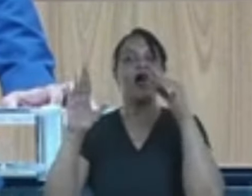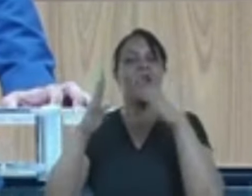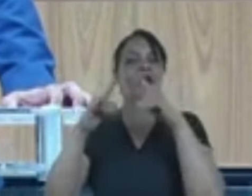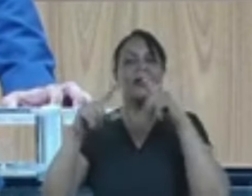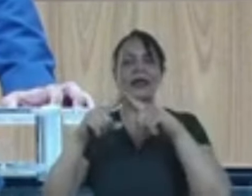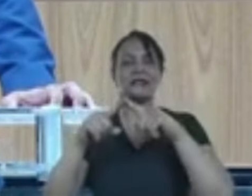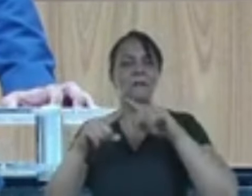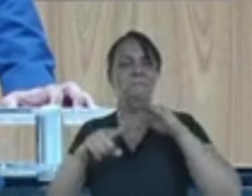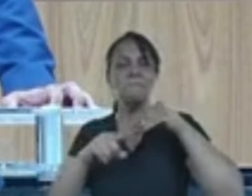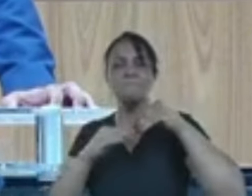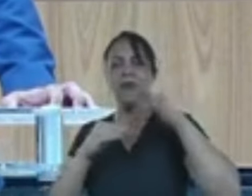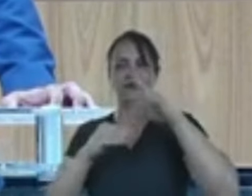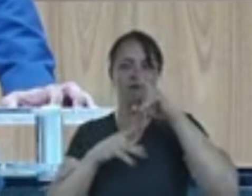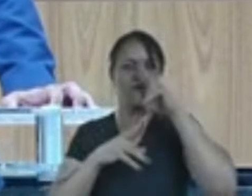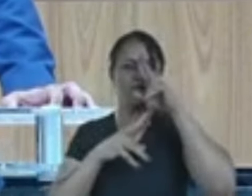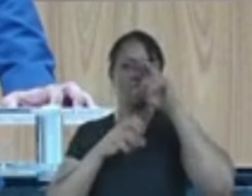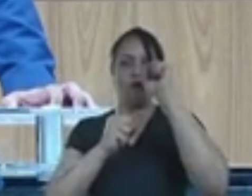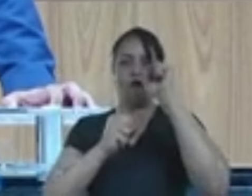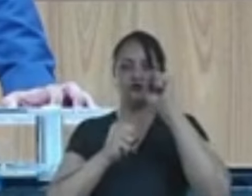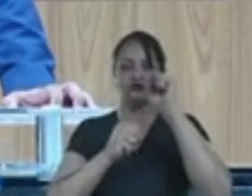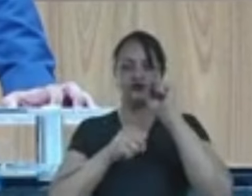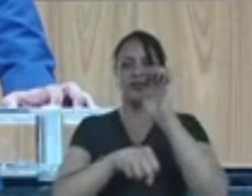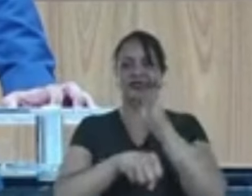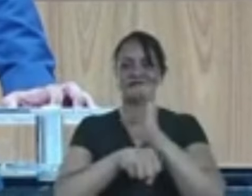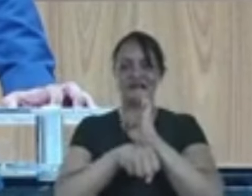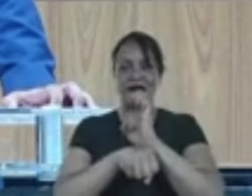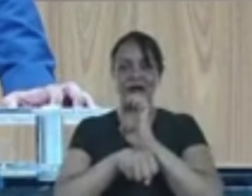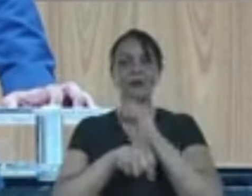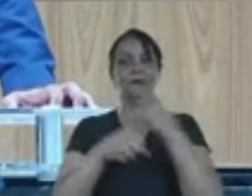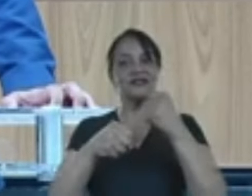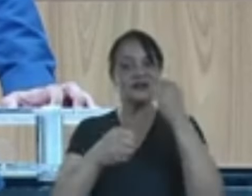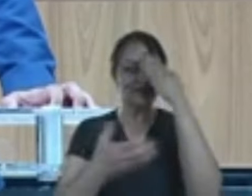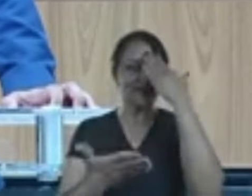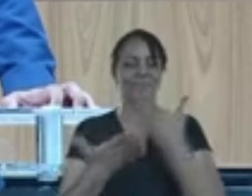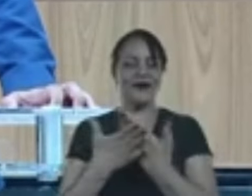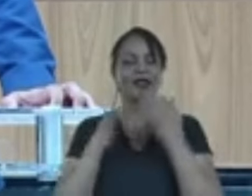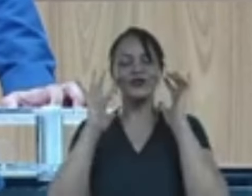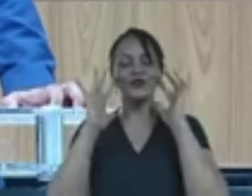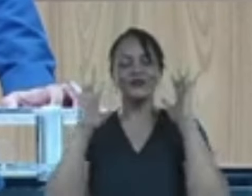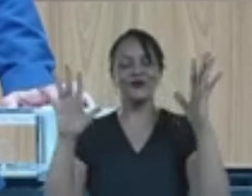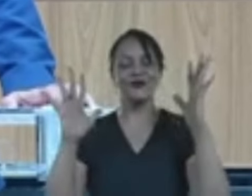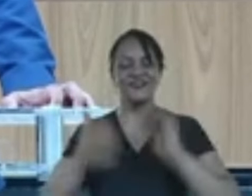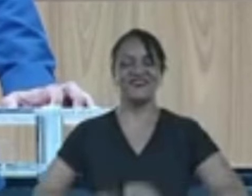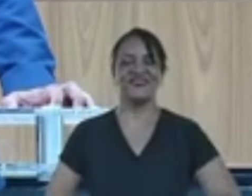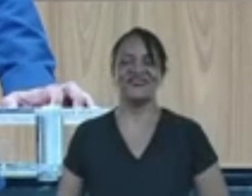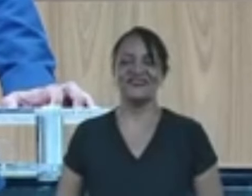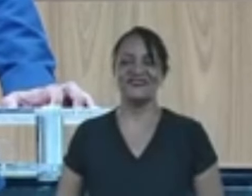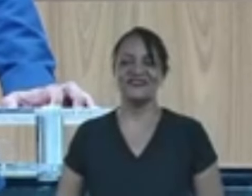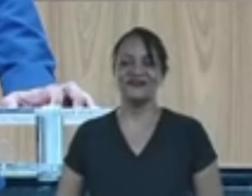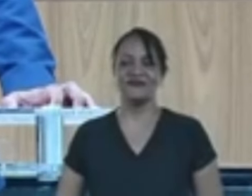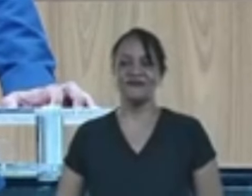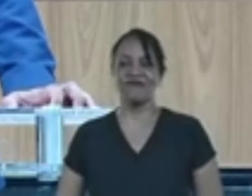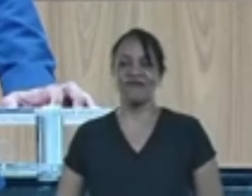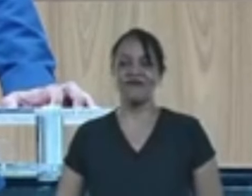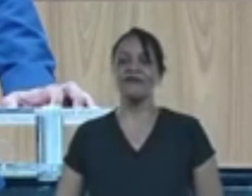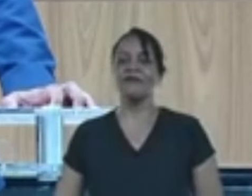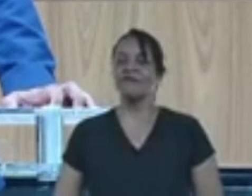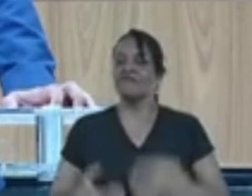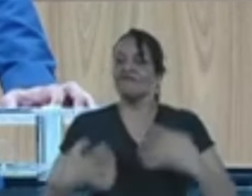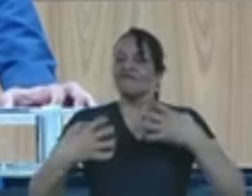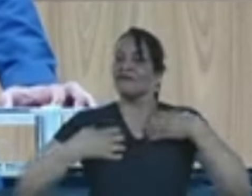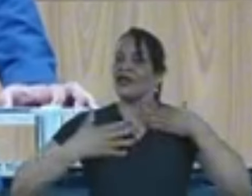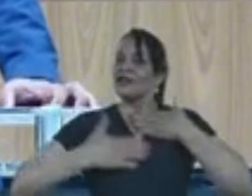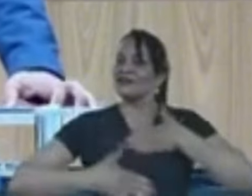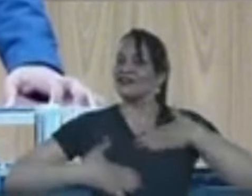Isso é pretencioso, né? Mas a gente tem que sonhar, tem que acreditar. E isso tudo para nós é uma satisfação muito